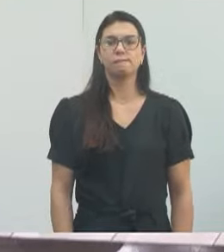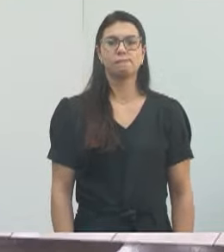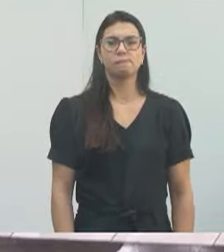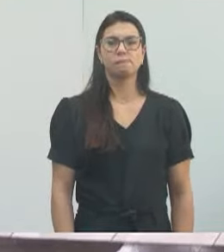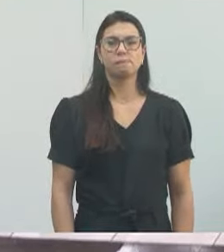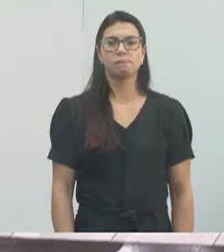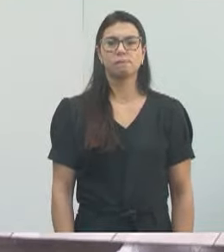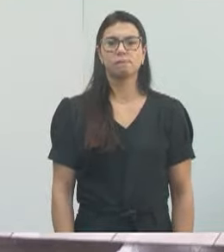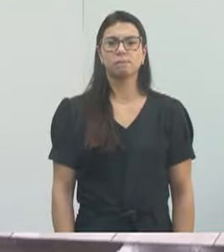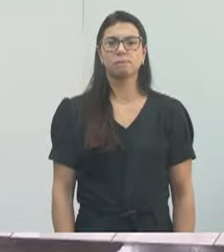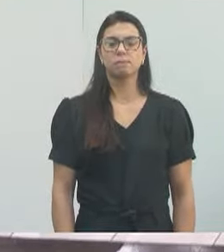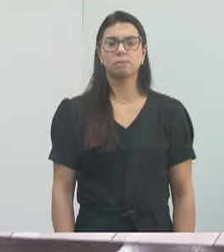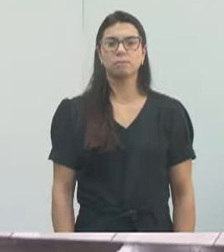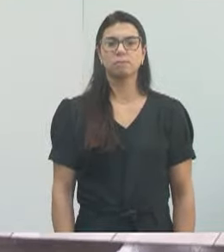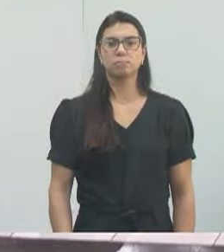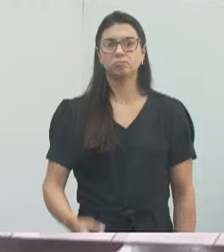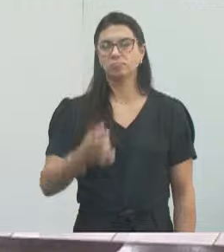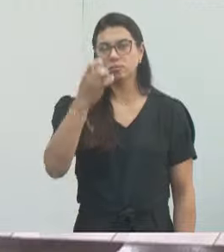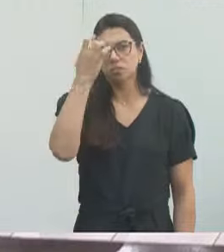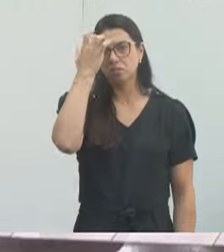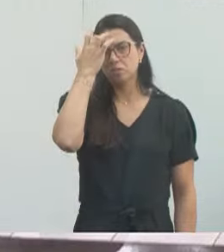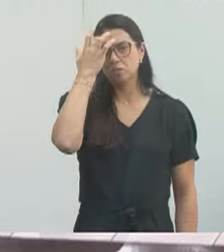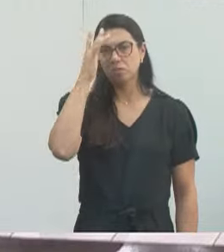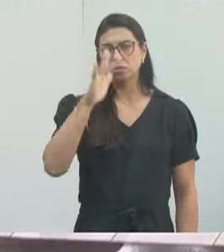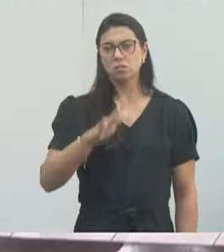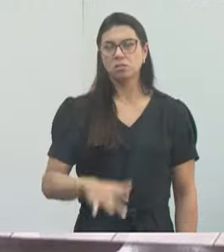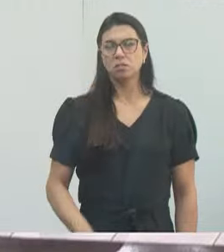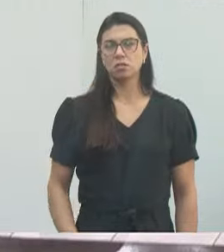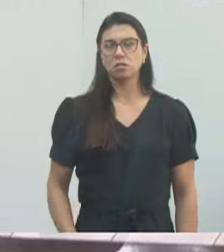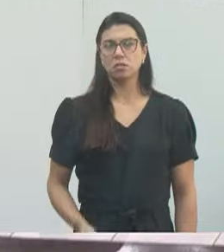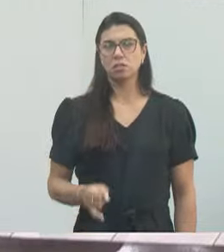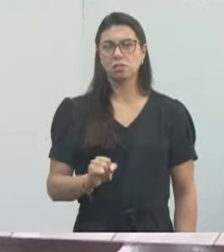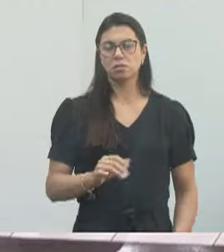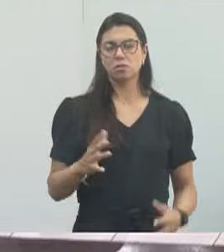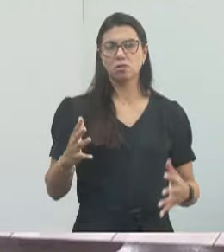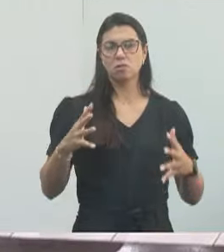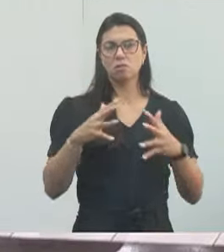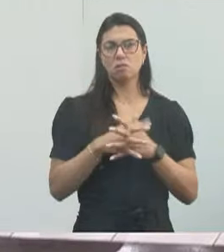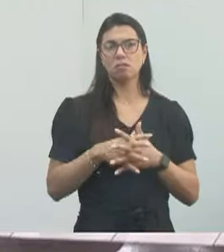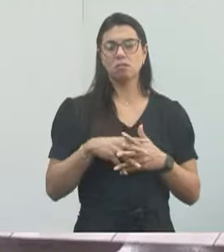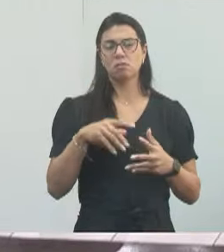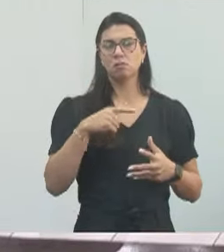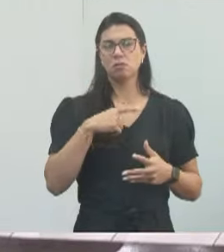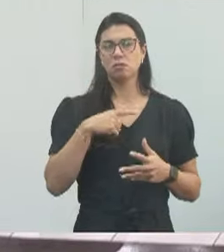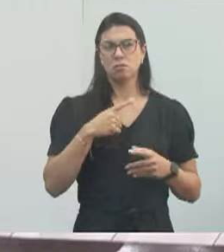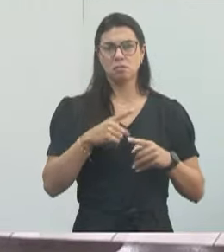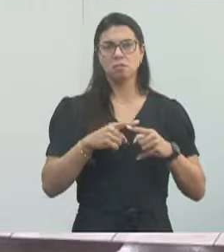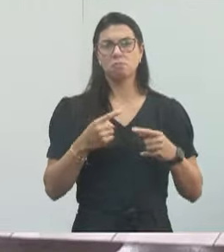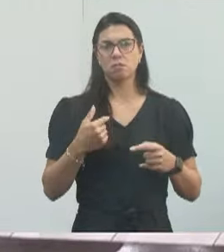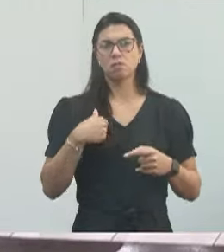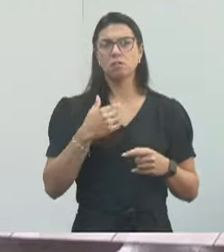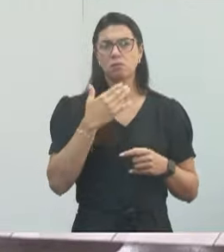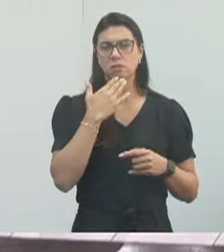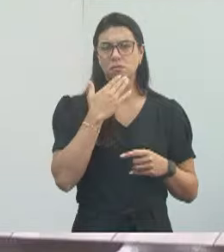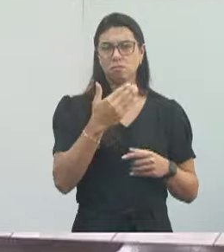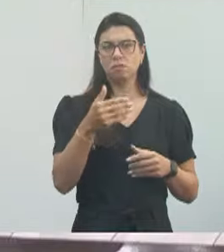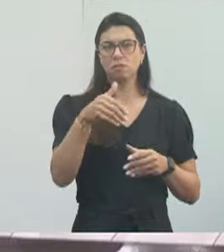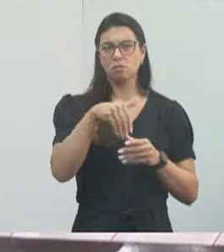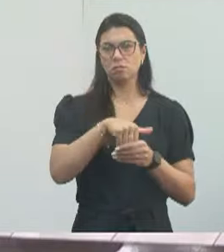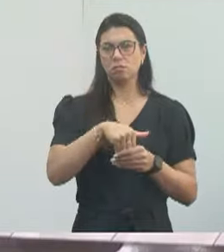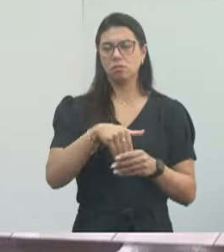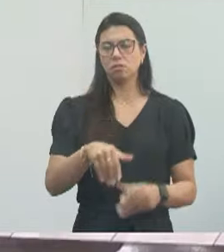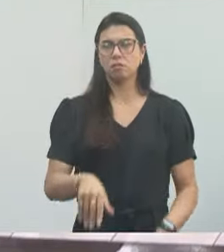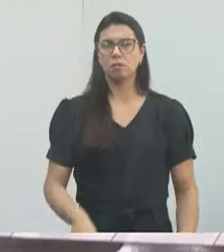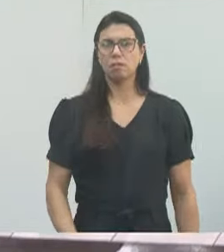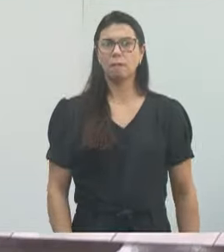votação eu não sei se deu confusão mas eu pedi em votação foi pedido em votação posso pedir aí presidente